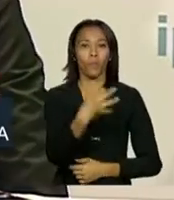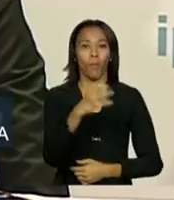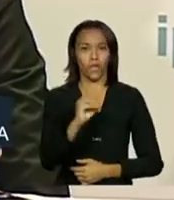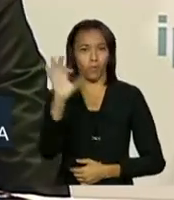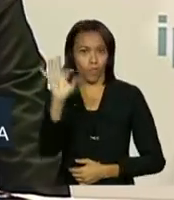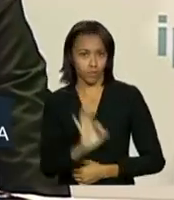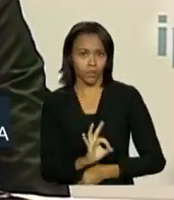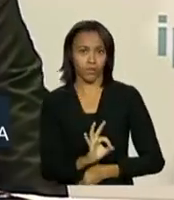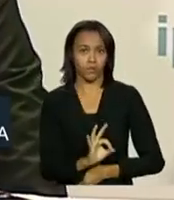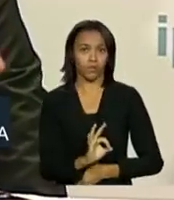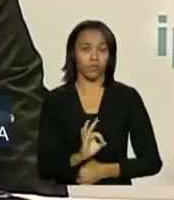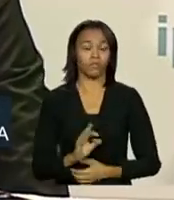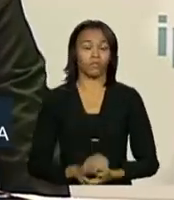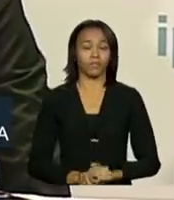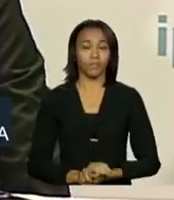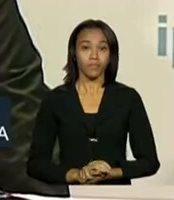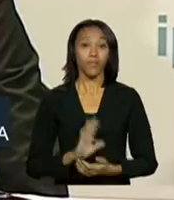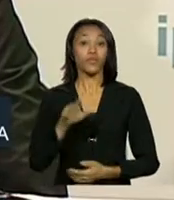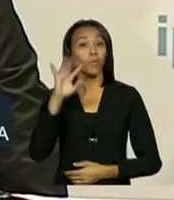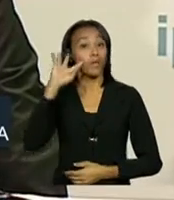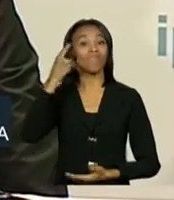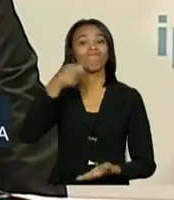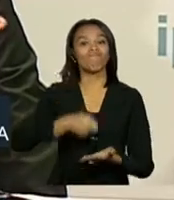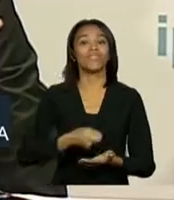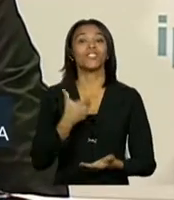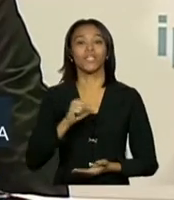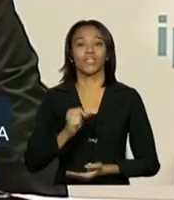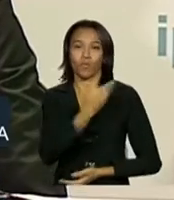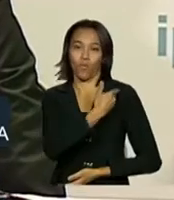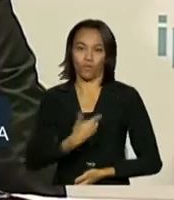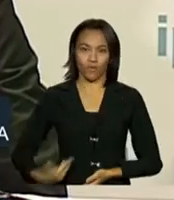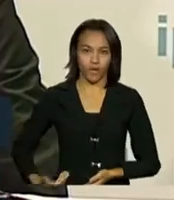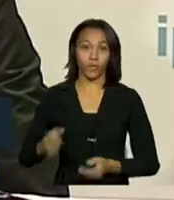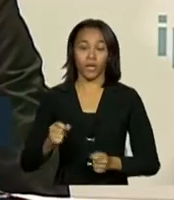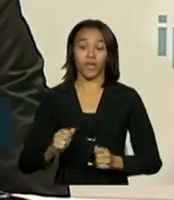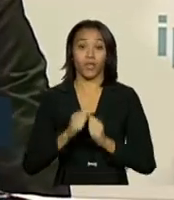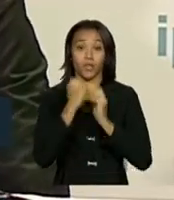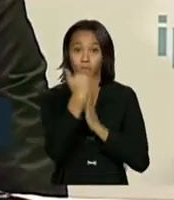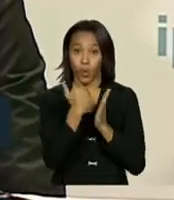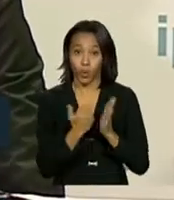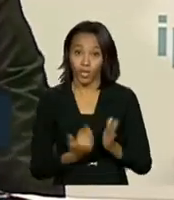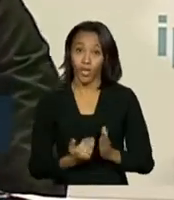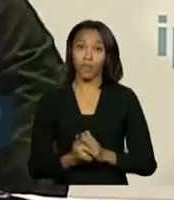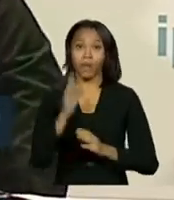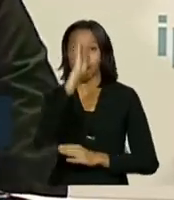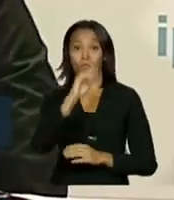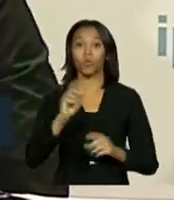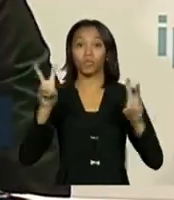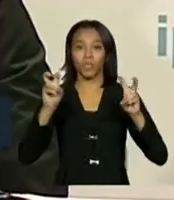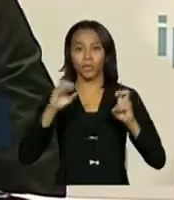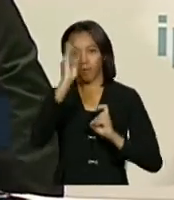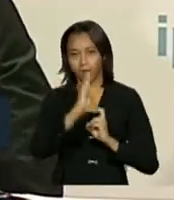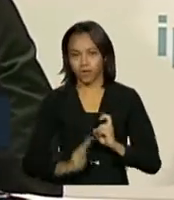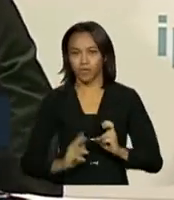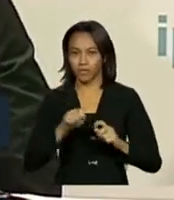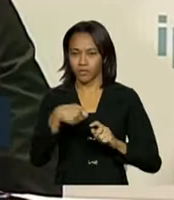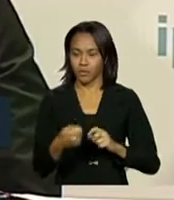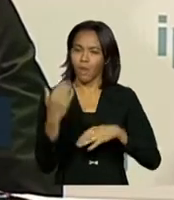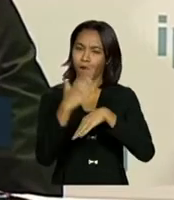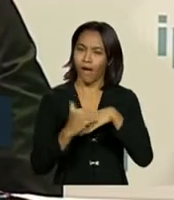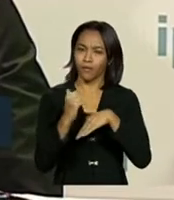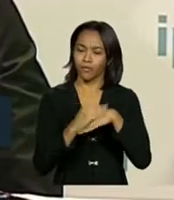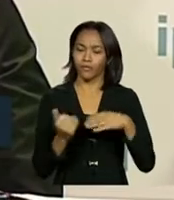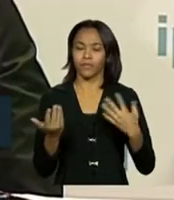40% numa decisão de governo, com o lançamento do Brasil Carinhoso. Então, é esse tipo de